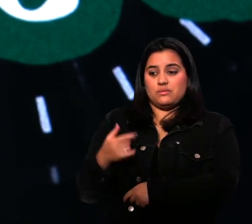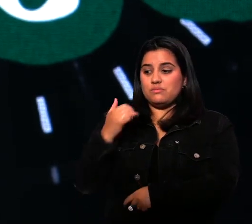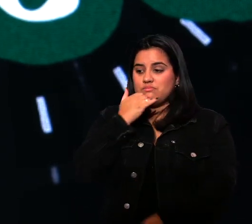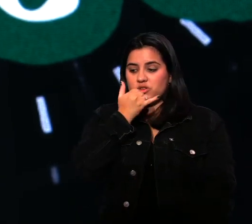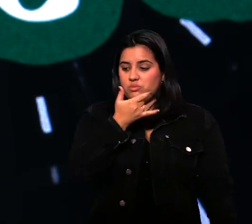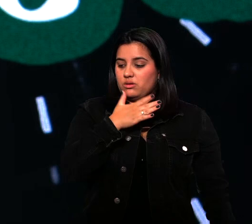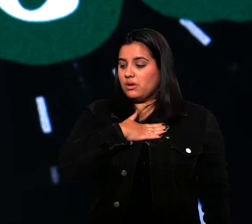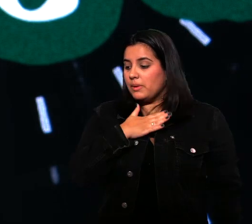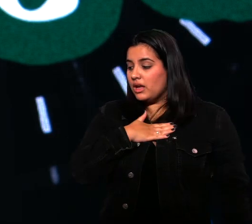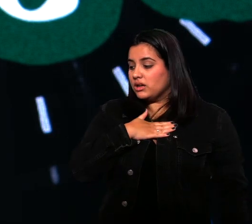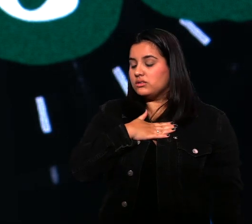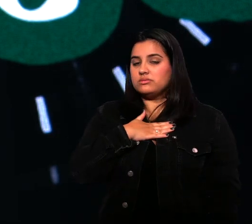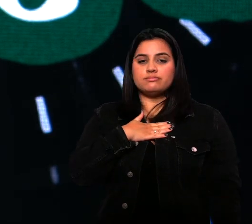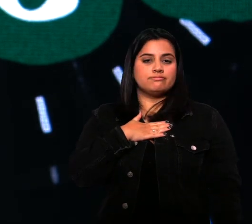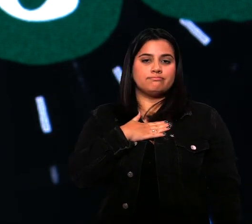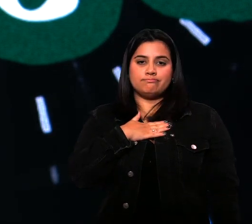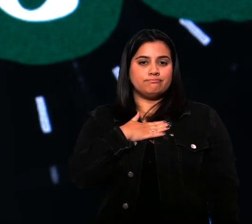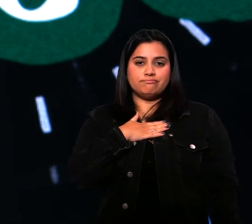você.